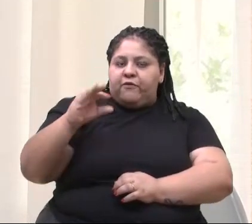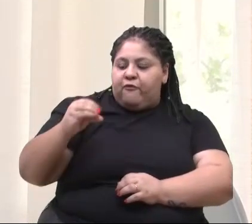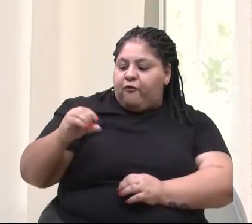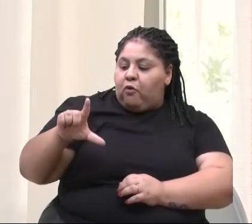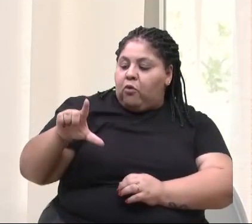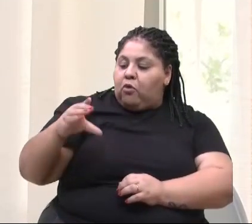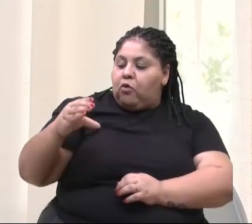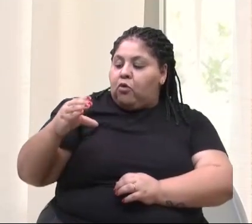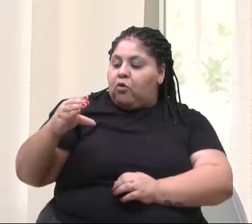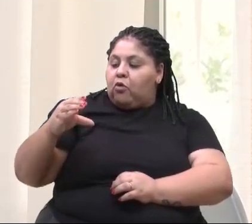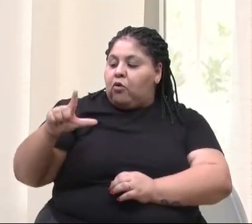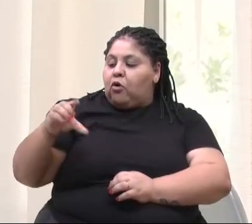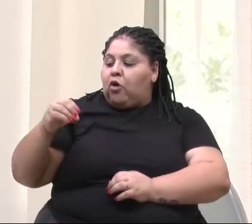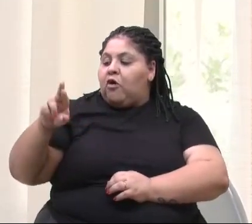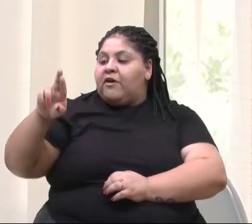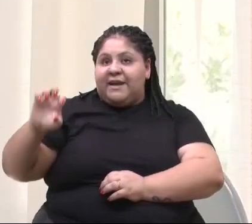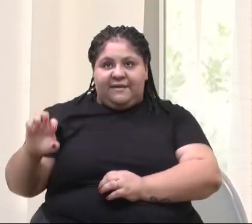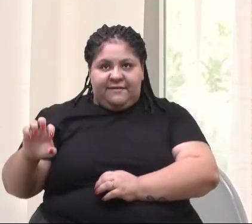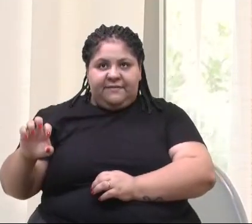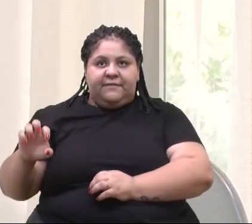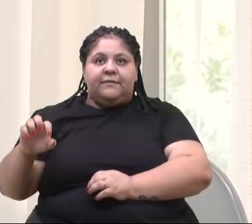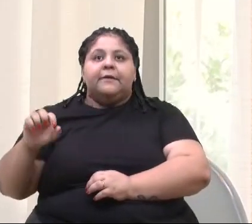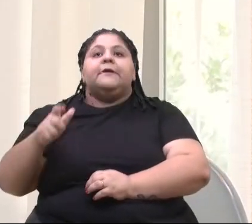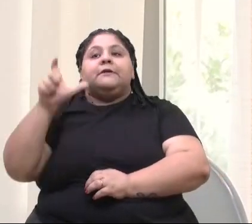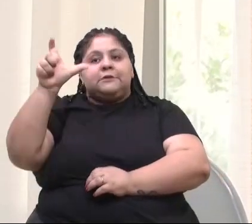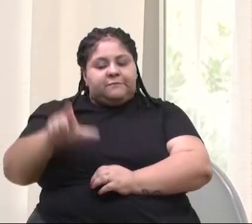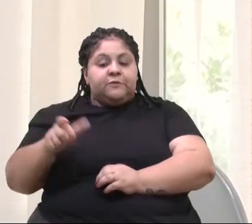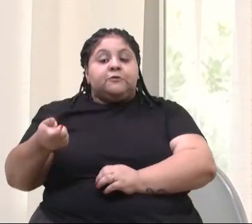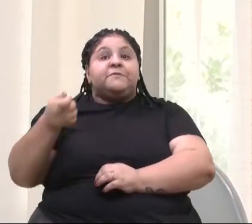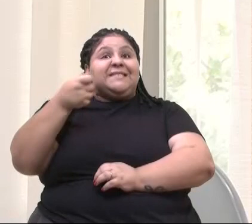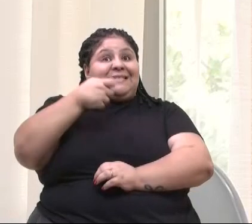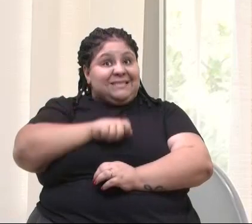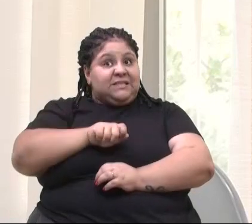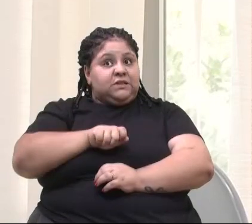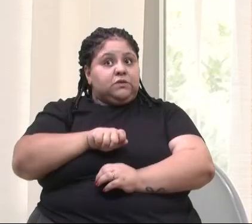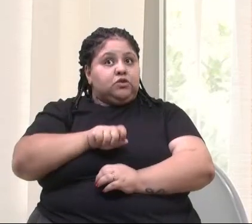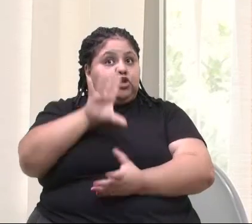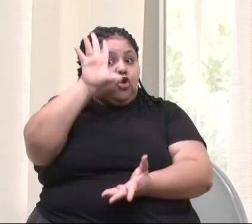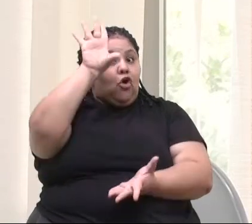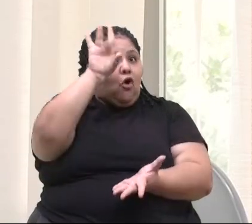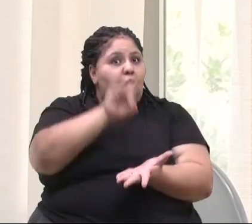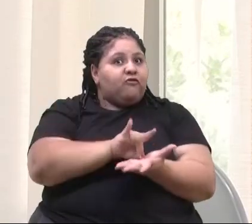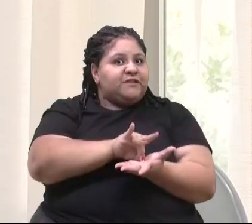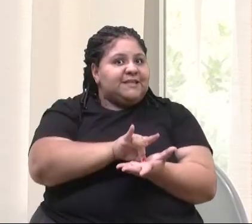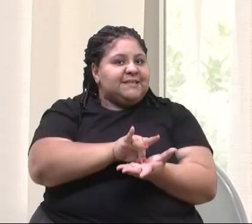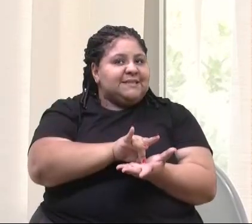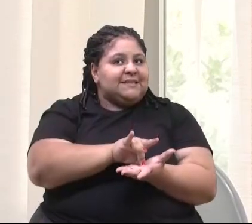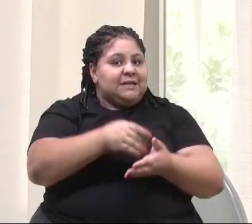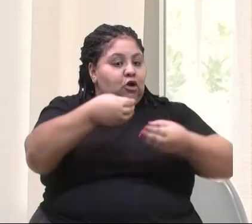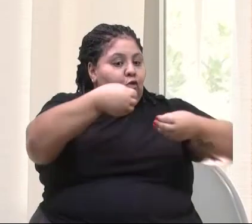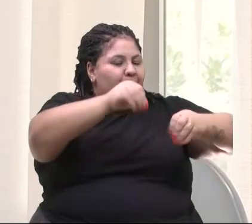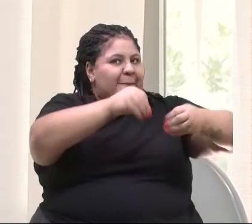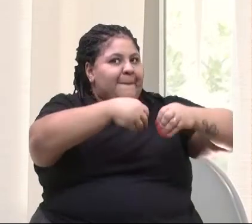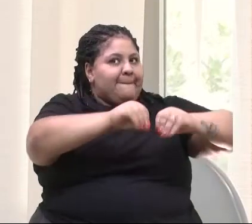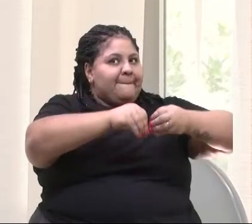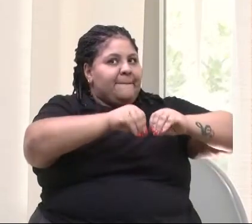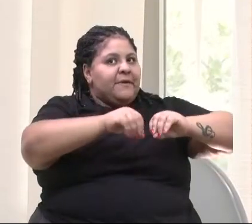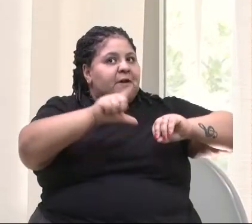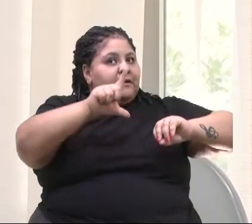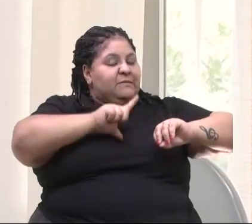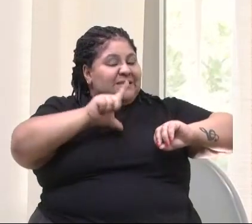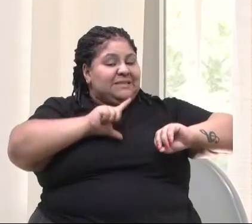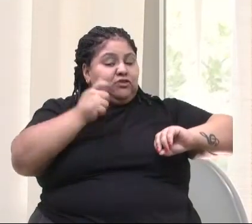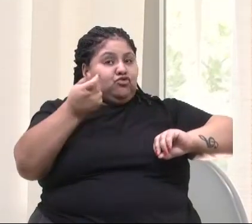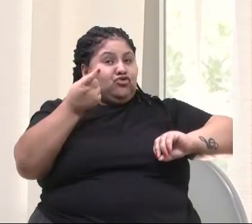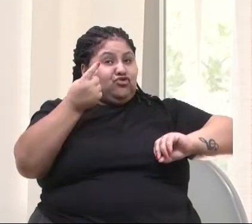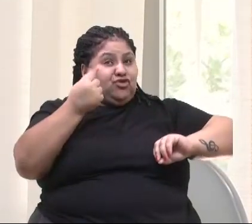ainda colaborar. Então, algumas pessoas realmente precisam de credenciais. Precisam de credenciais, precisam de um aporte, precisam de um subsídio para o